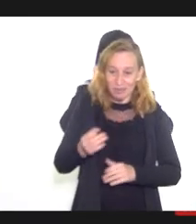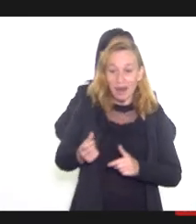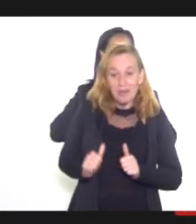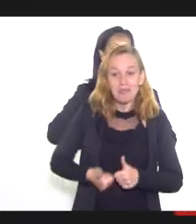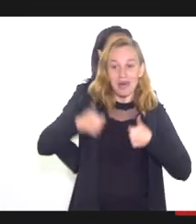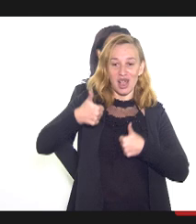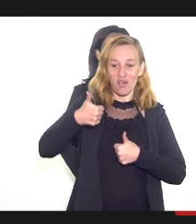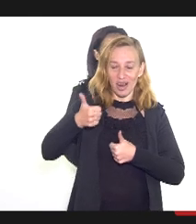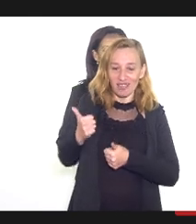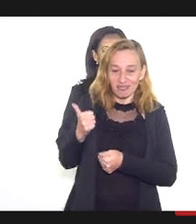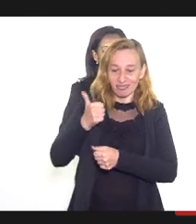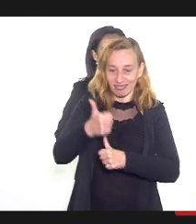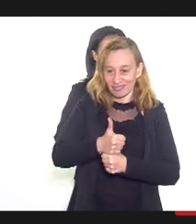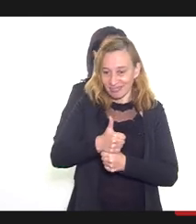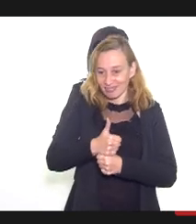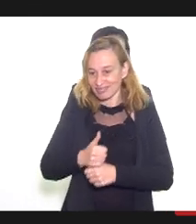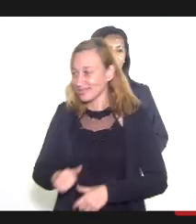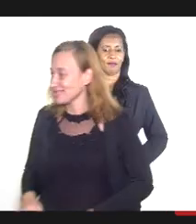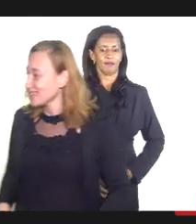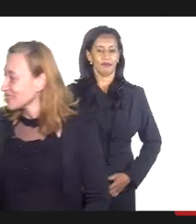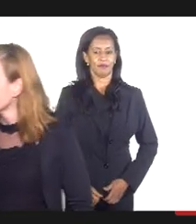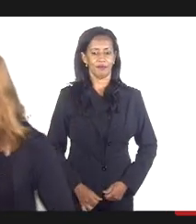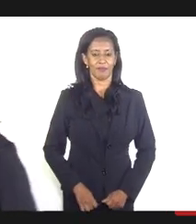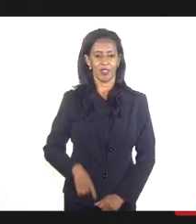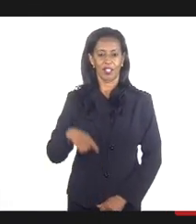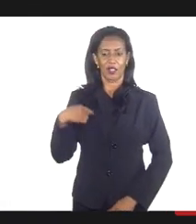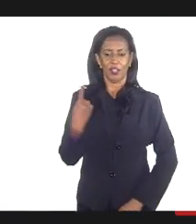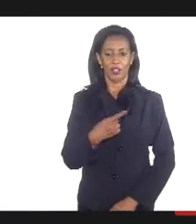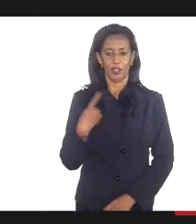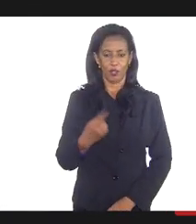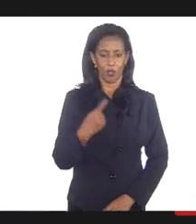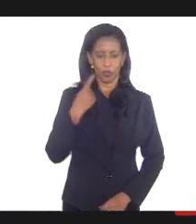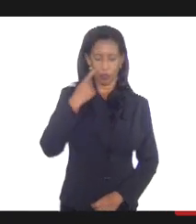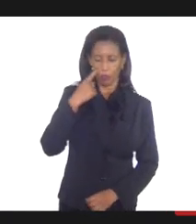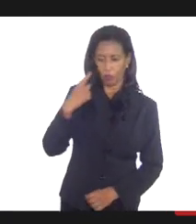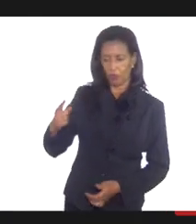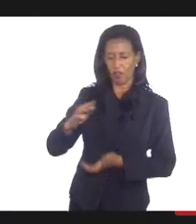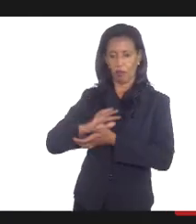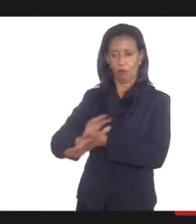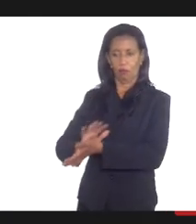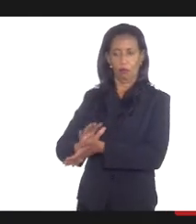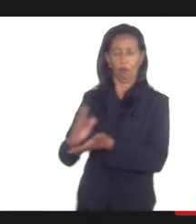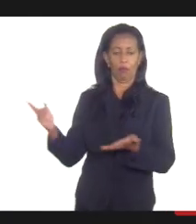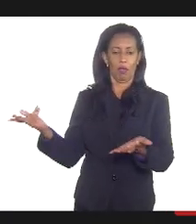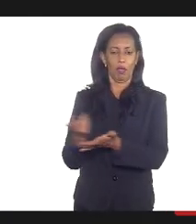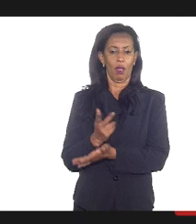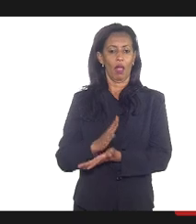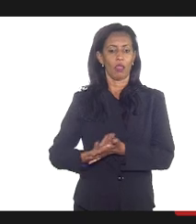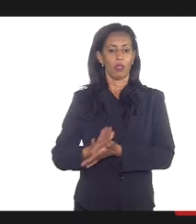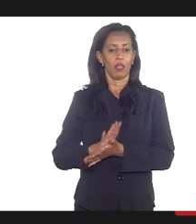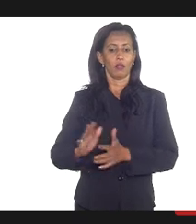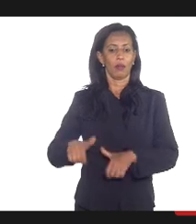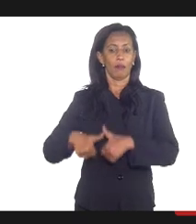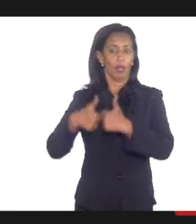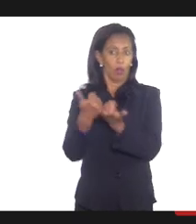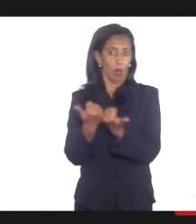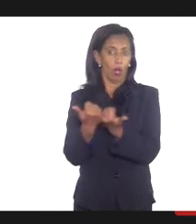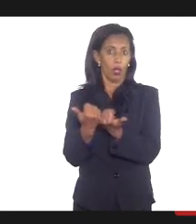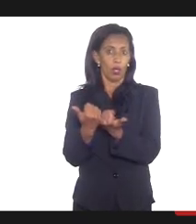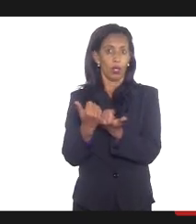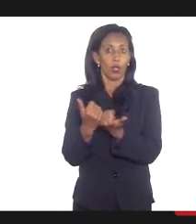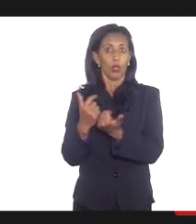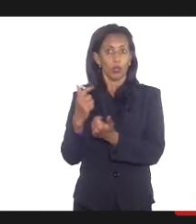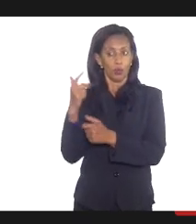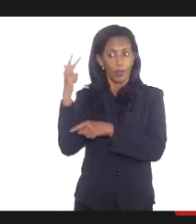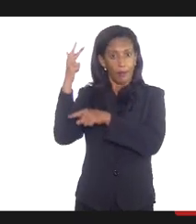aprimorar, para nos dar mais condições. Nós estamos vendo várias covardias, às vezes, acontecendo. E nada melhor do que imagens. A